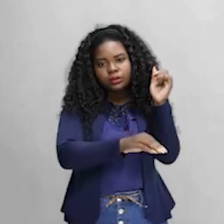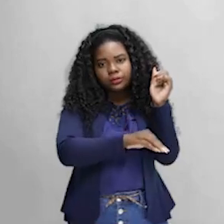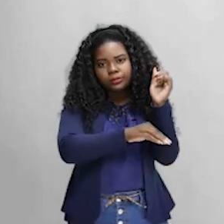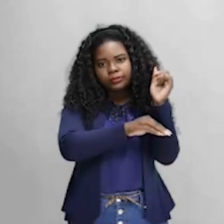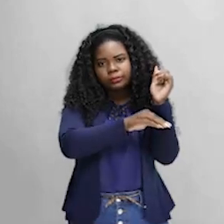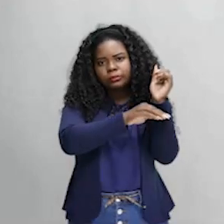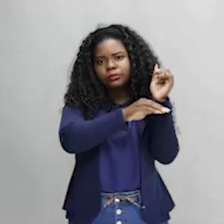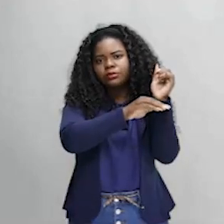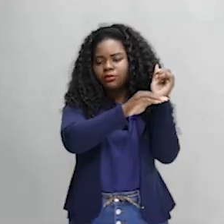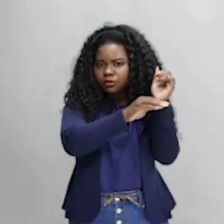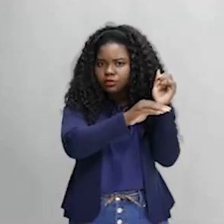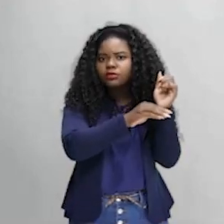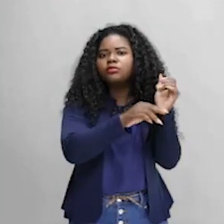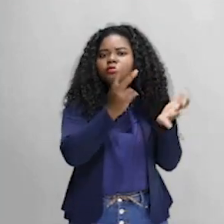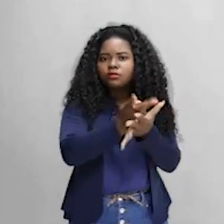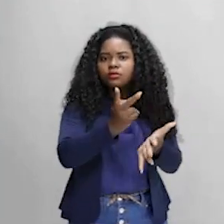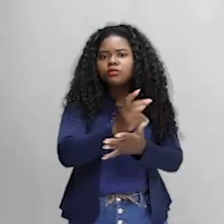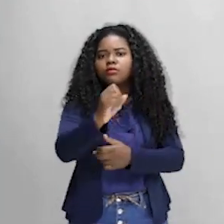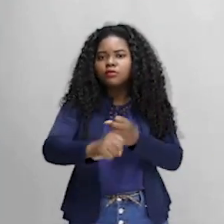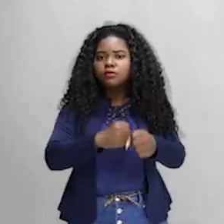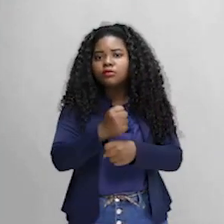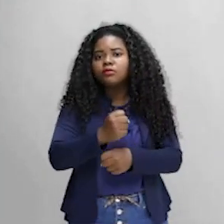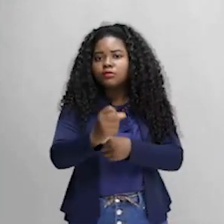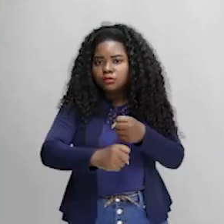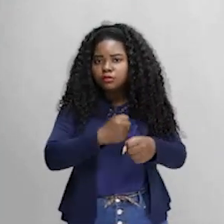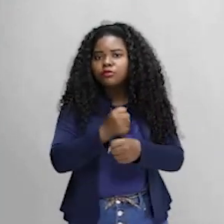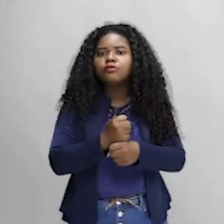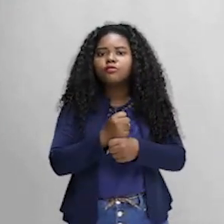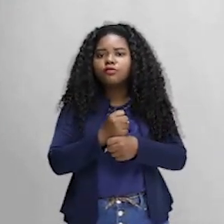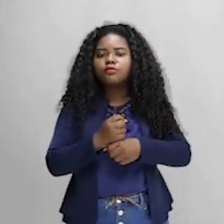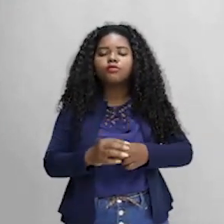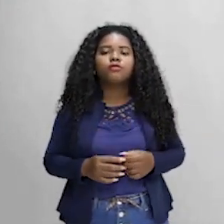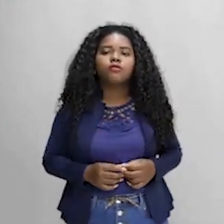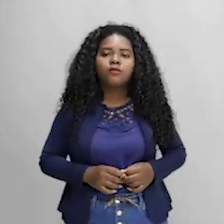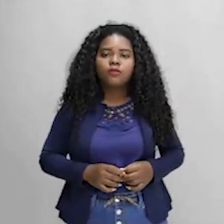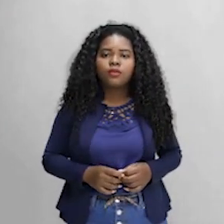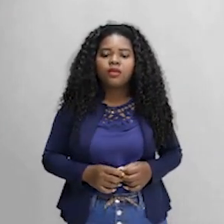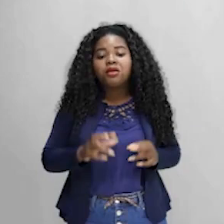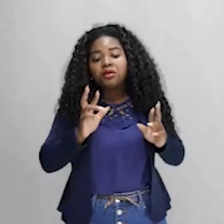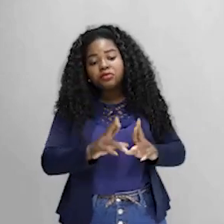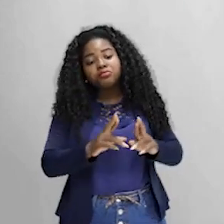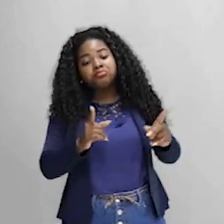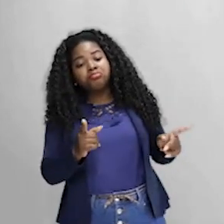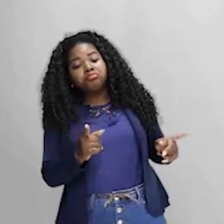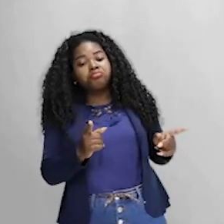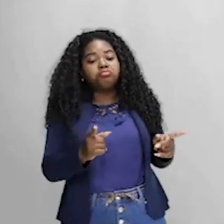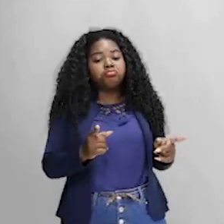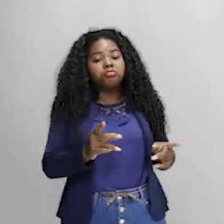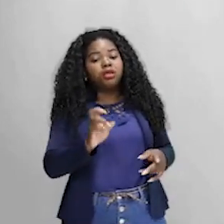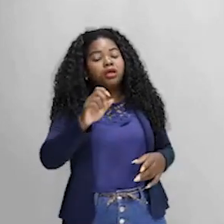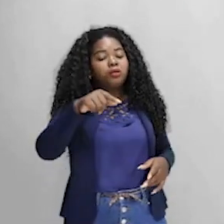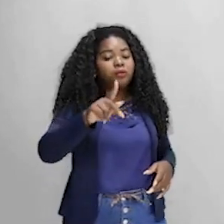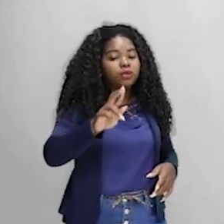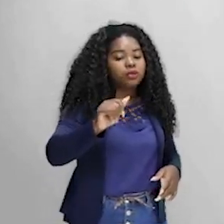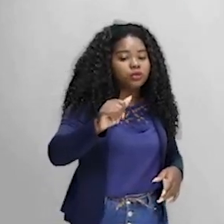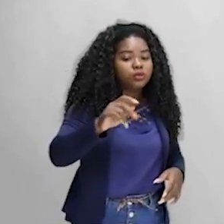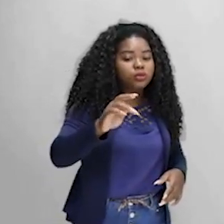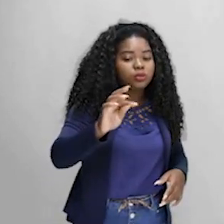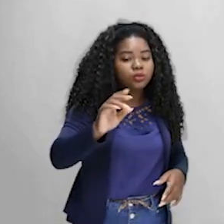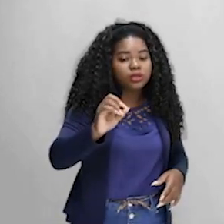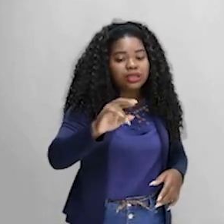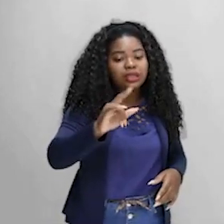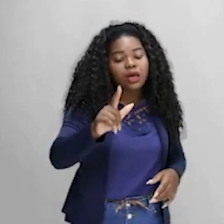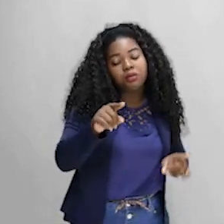basicamente durante todo o ano e um alto índice pluviométrico. Se a gente for fazer uma diferenciação entre o equatorial e o tropical, é